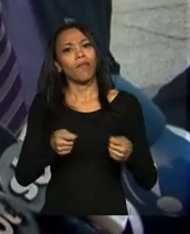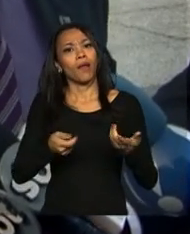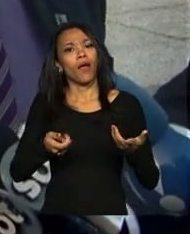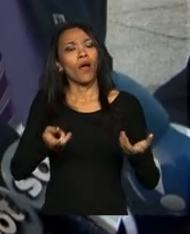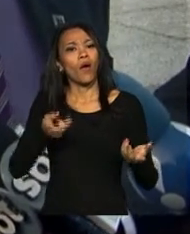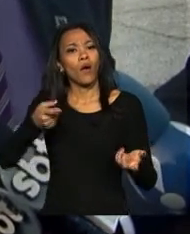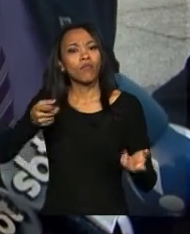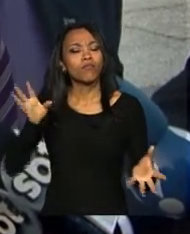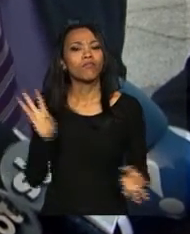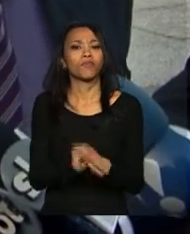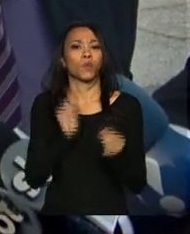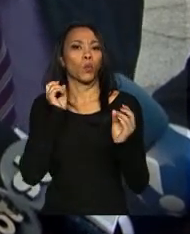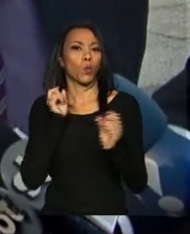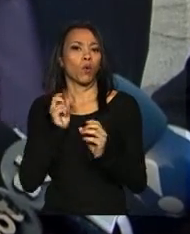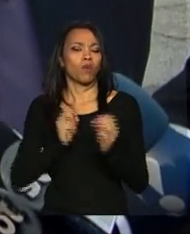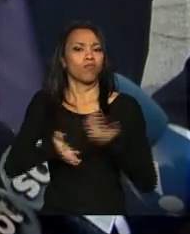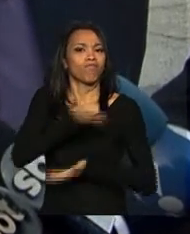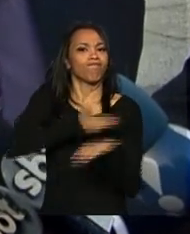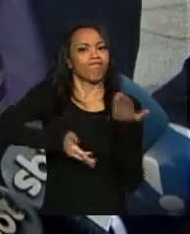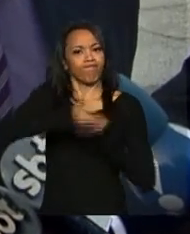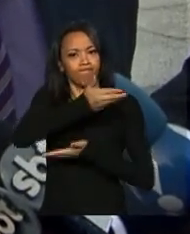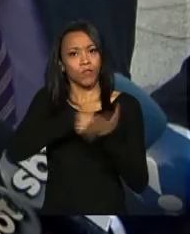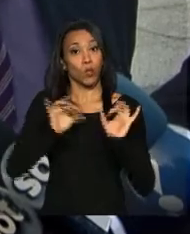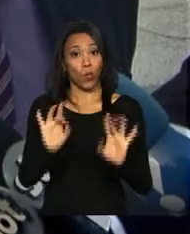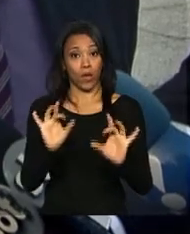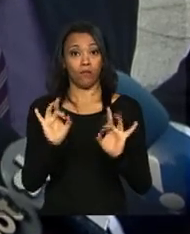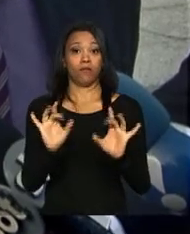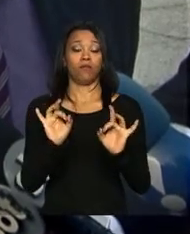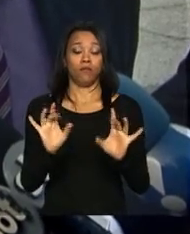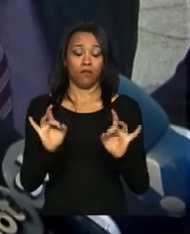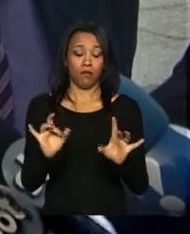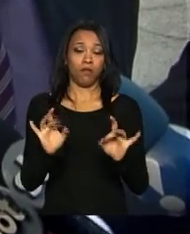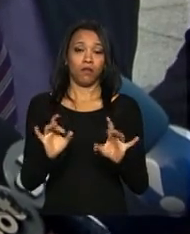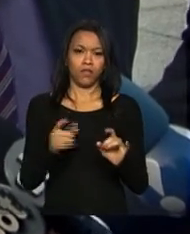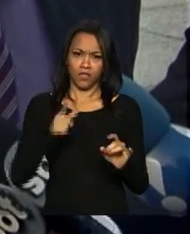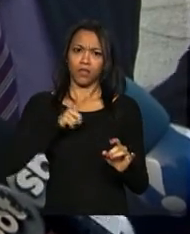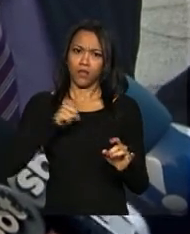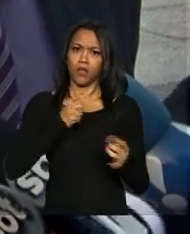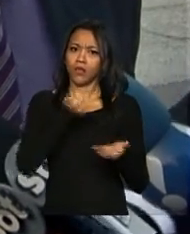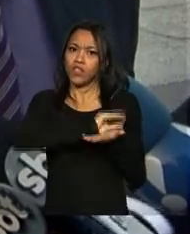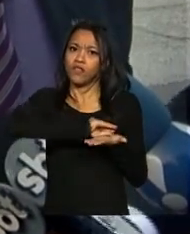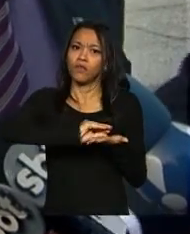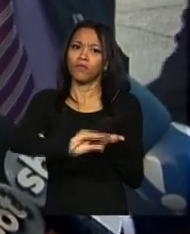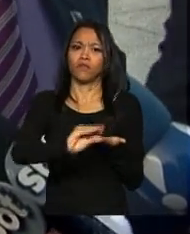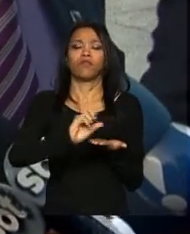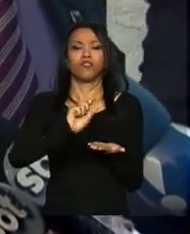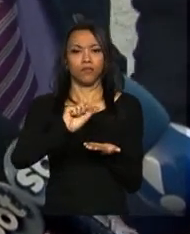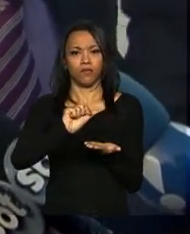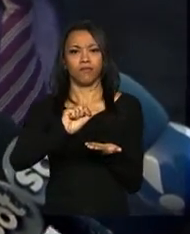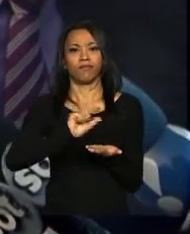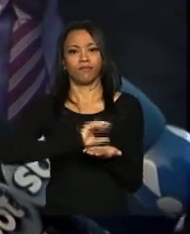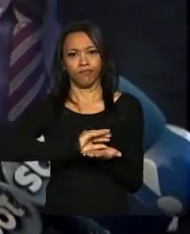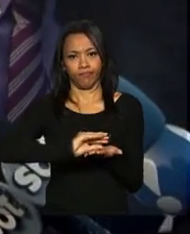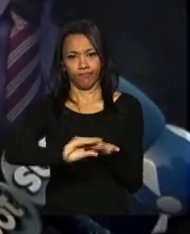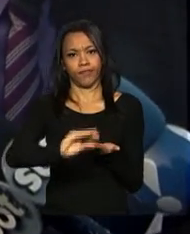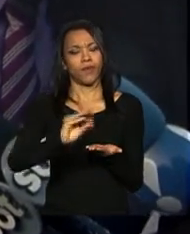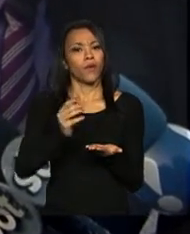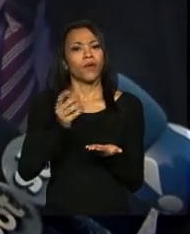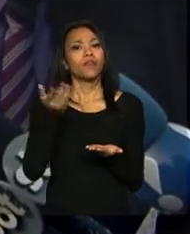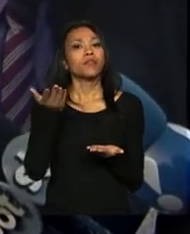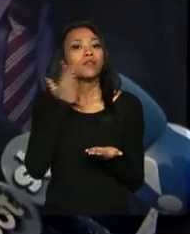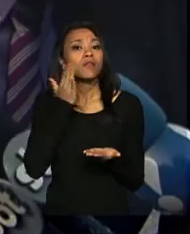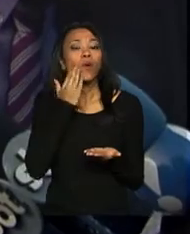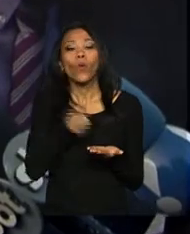comércio de qualidade, um comércio mais intenso e a maiores investimentos. A presidenta se referiu também à quantidade